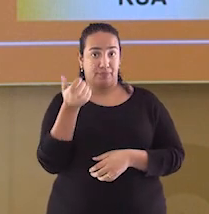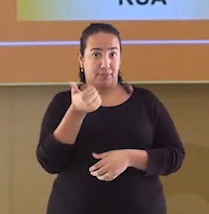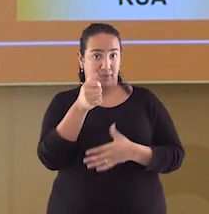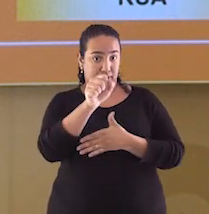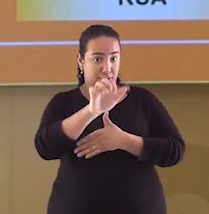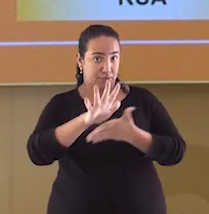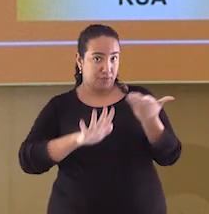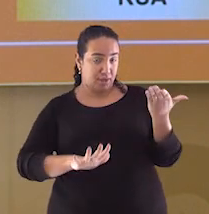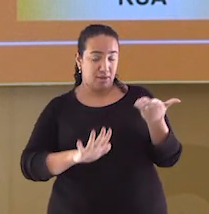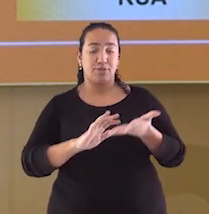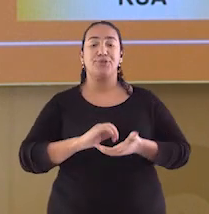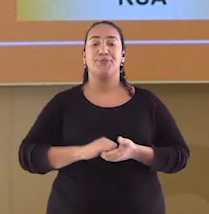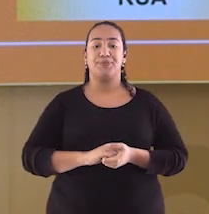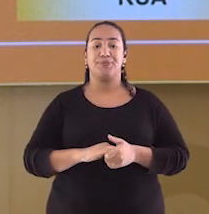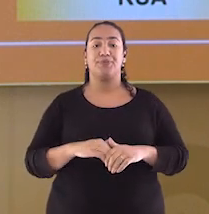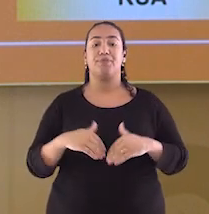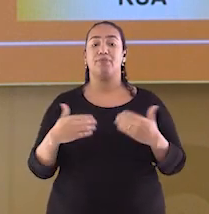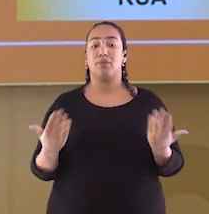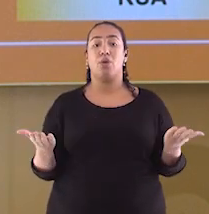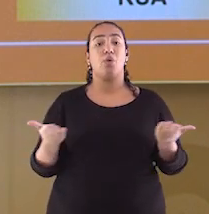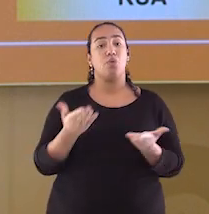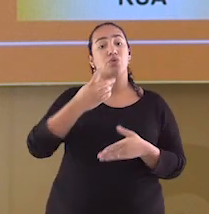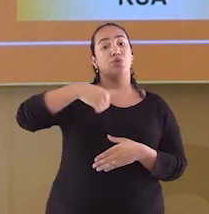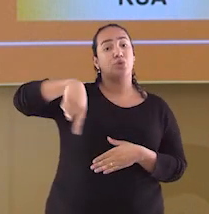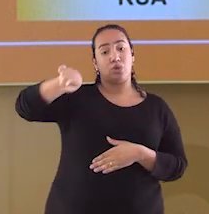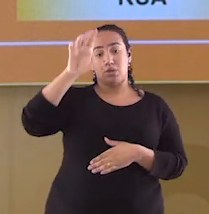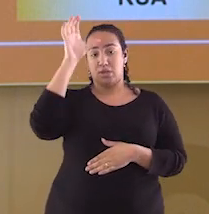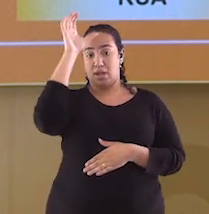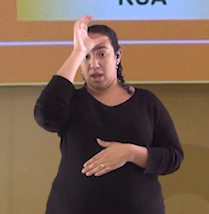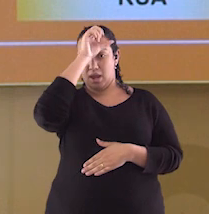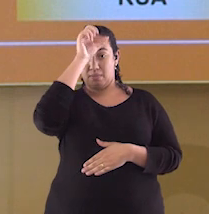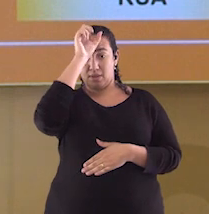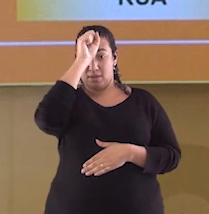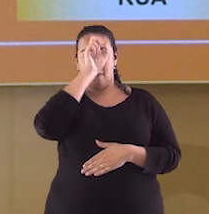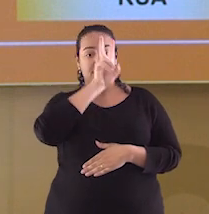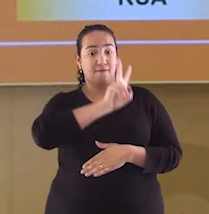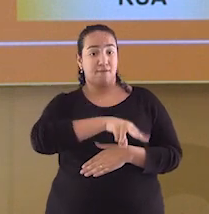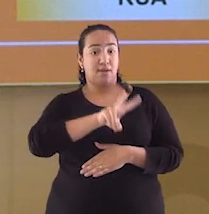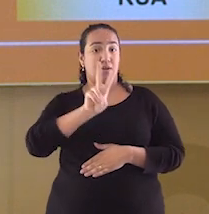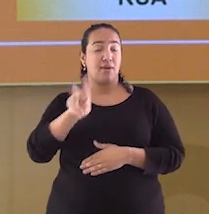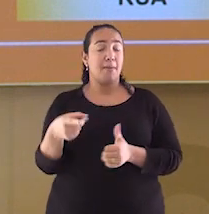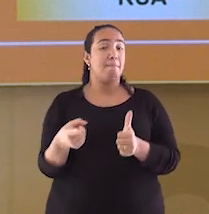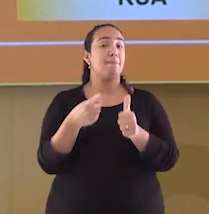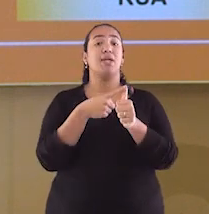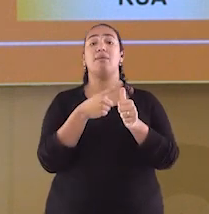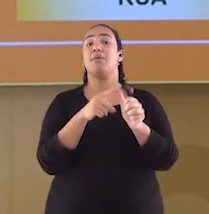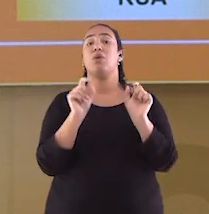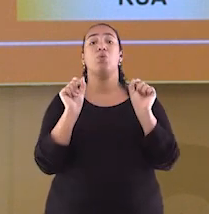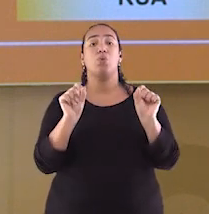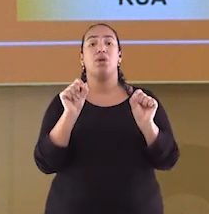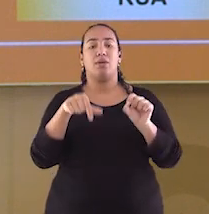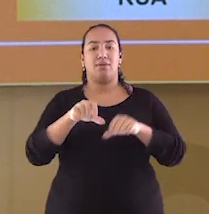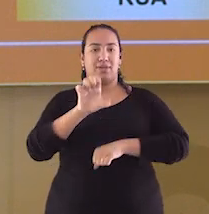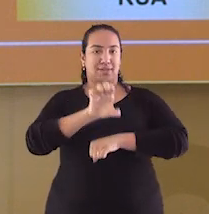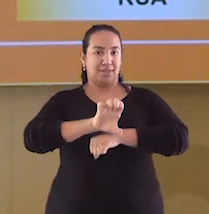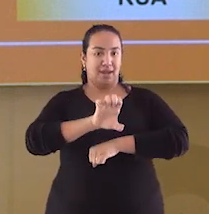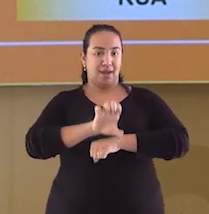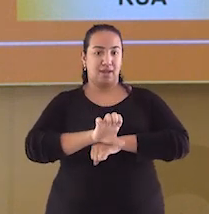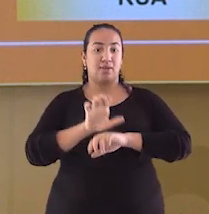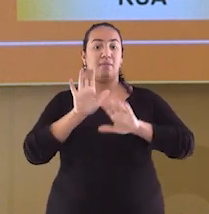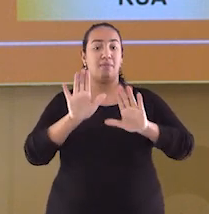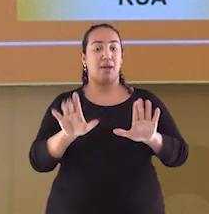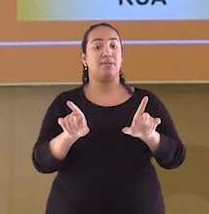1. Aprendemos que Vila Velha foi a primeira do nosso estado,